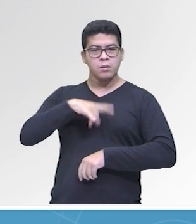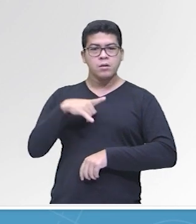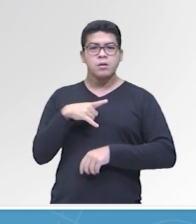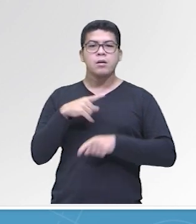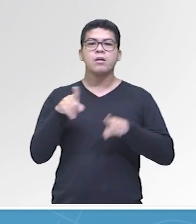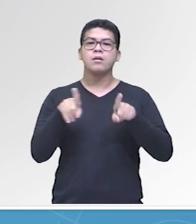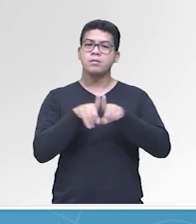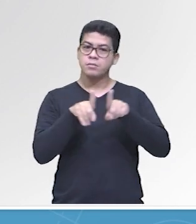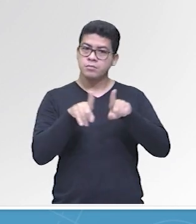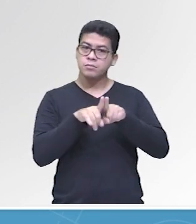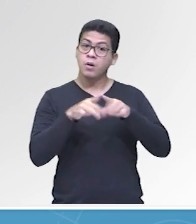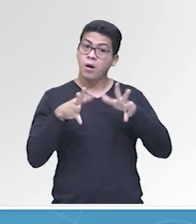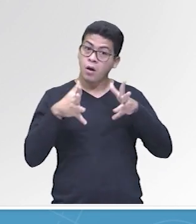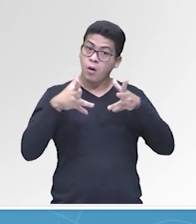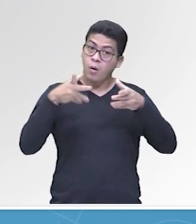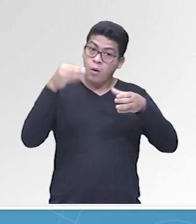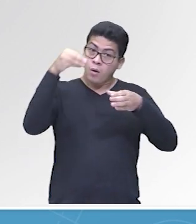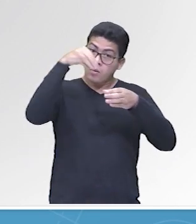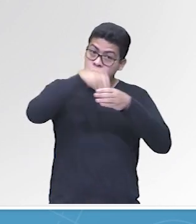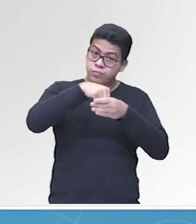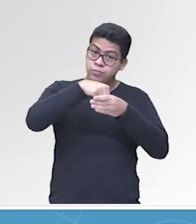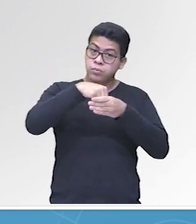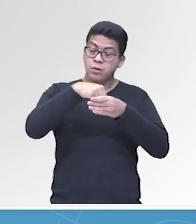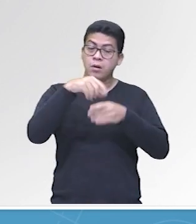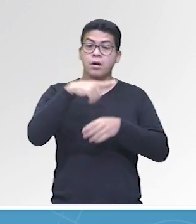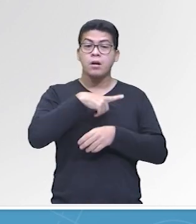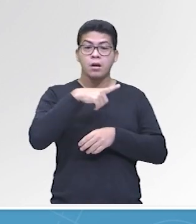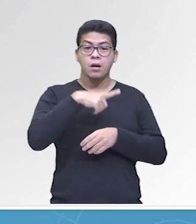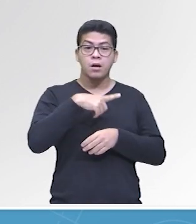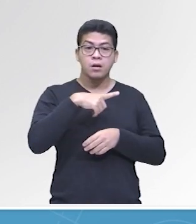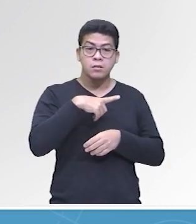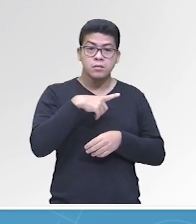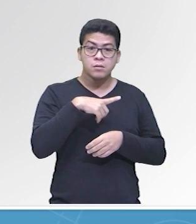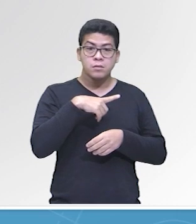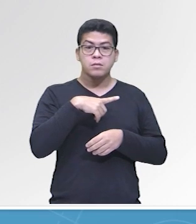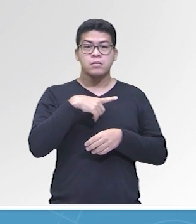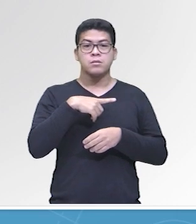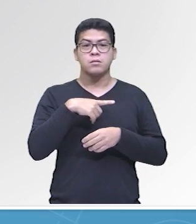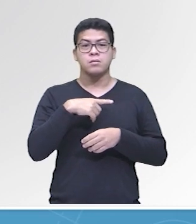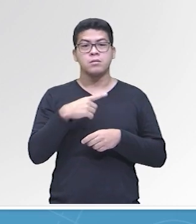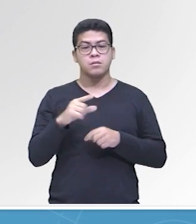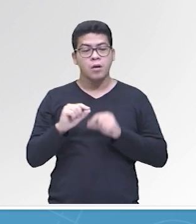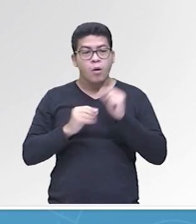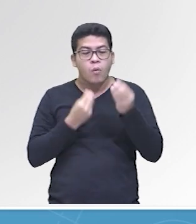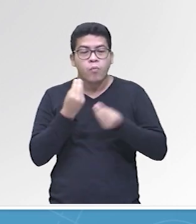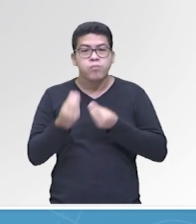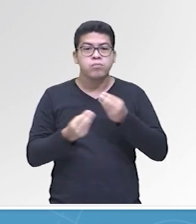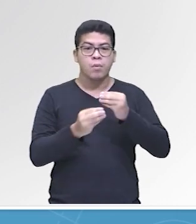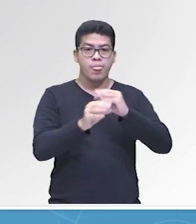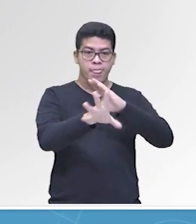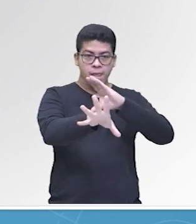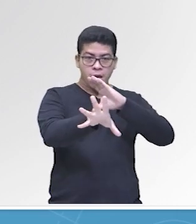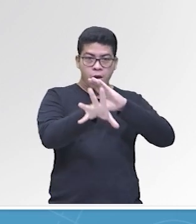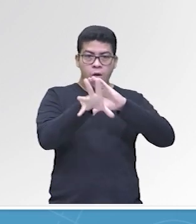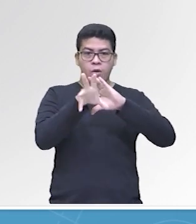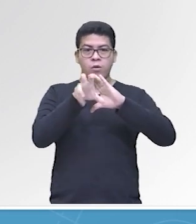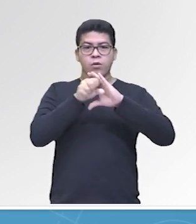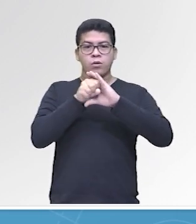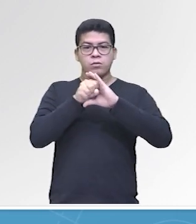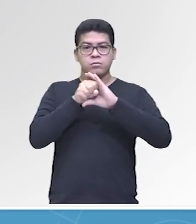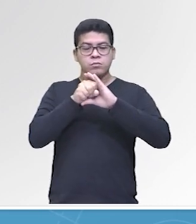dentro da célula. Ela também faz as funções de